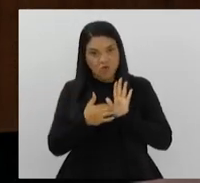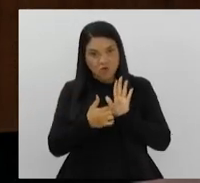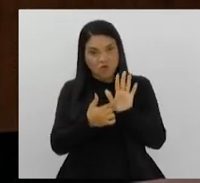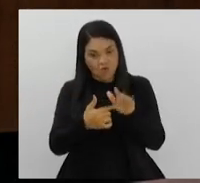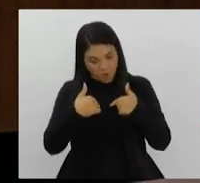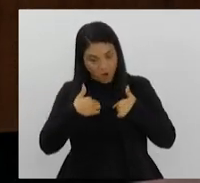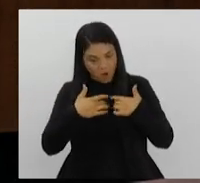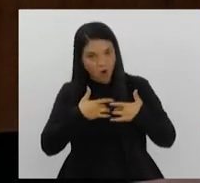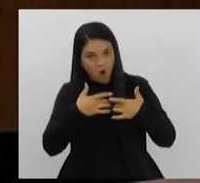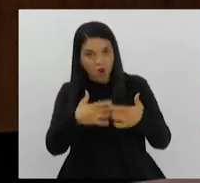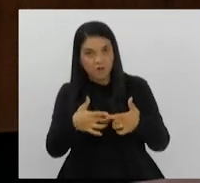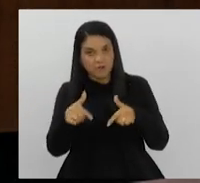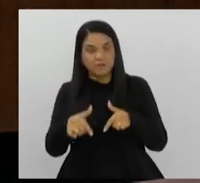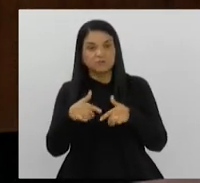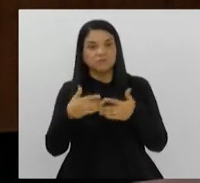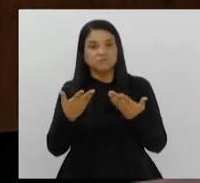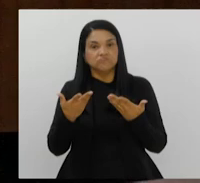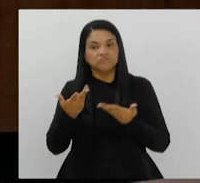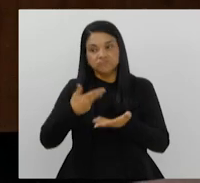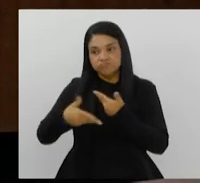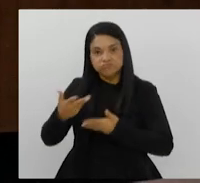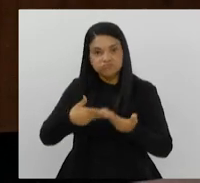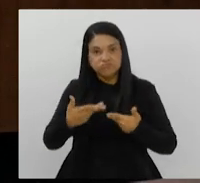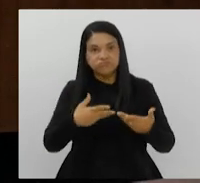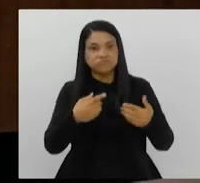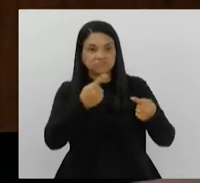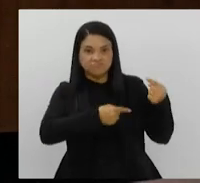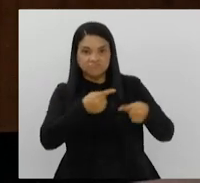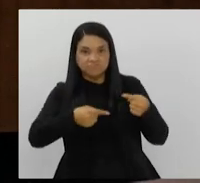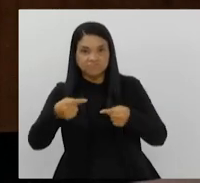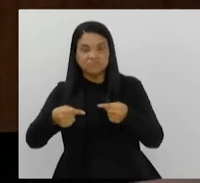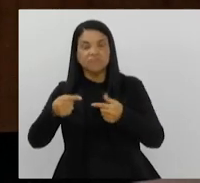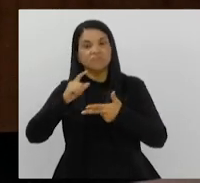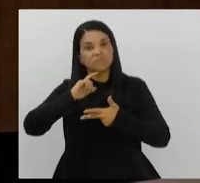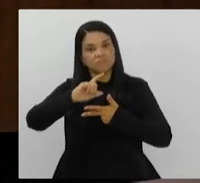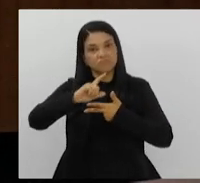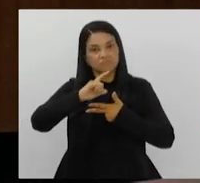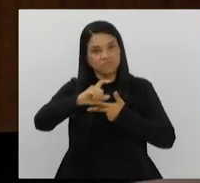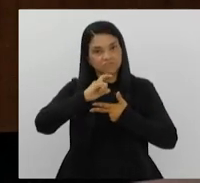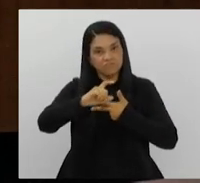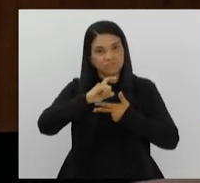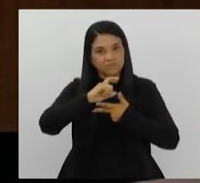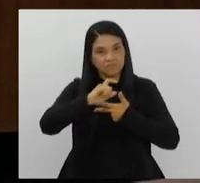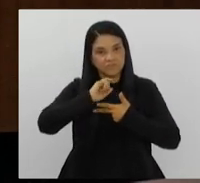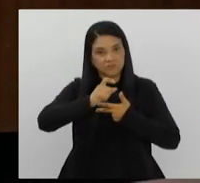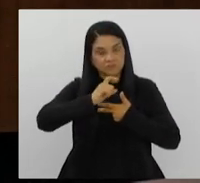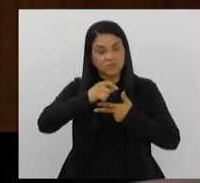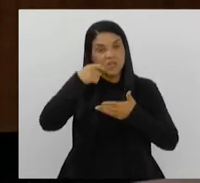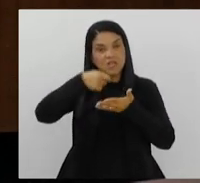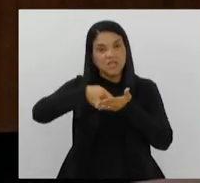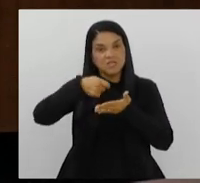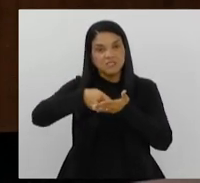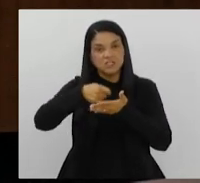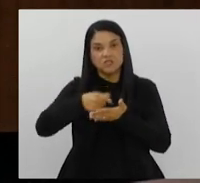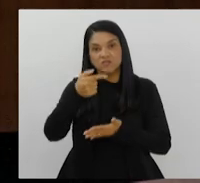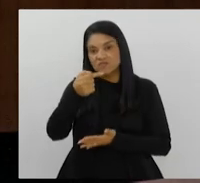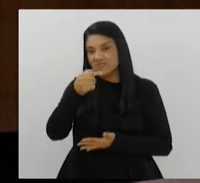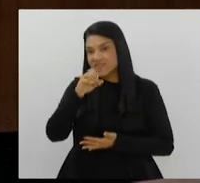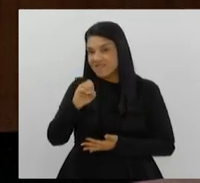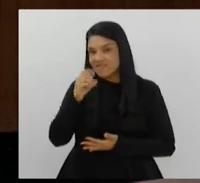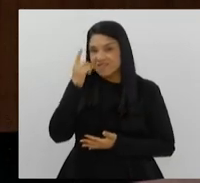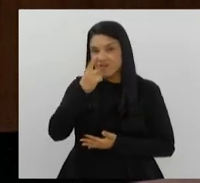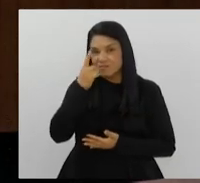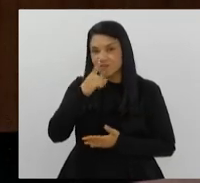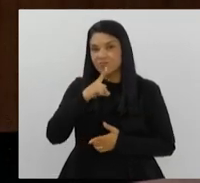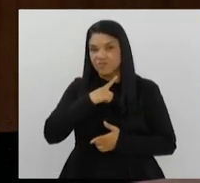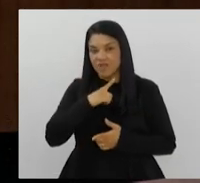importante dessa casa, ao lado de todos os colegas, para confrontar o Poder Executivo, se for o caso, exigindo que os 70 deputados tenham,